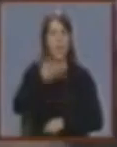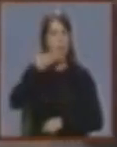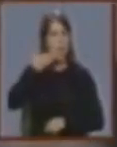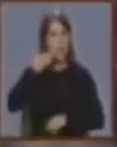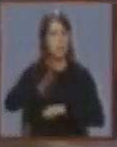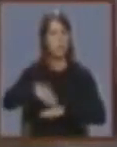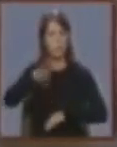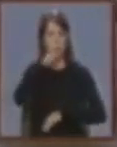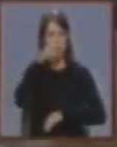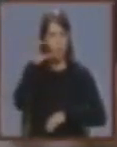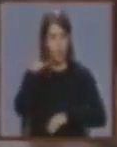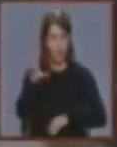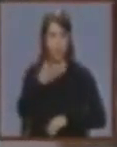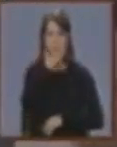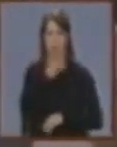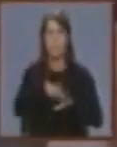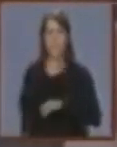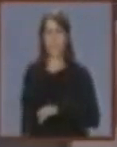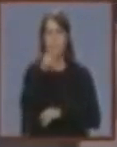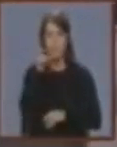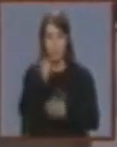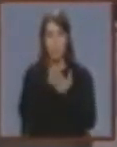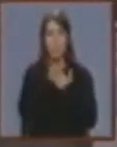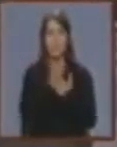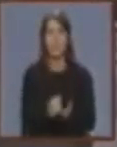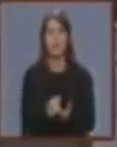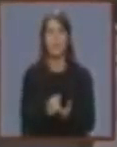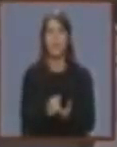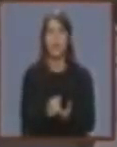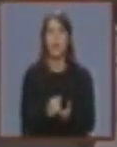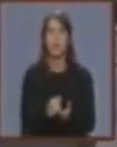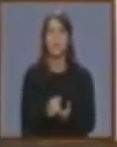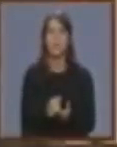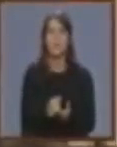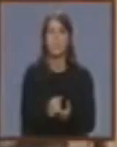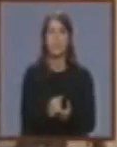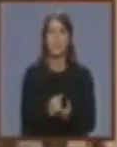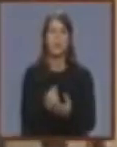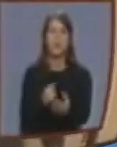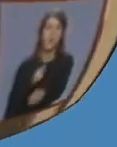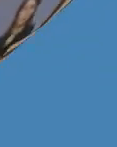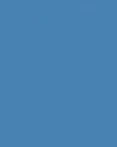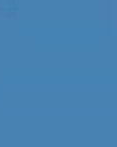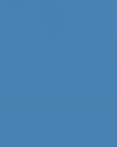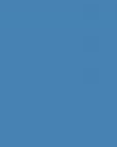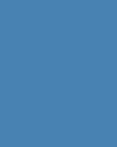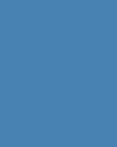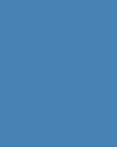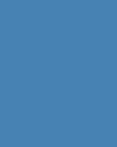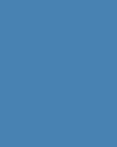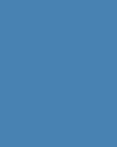da partida para o Faial, César deixou a promessa de apoiar a compra de habitação para jovens, caso vença as eleições.